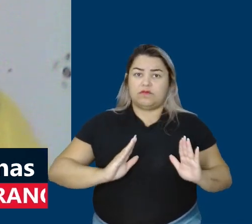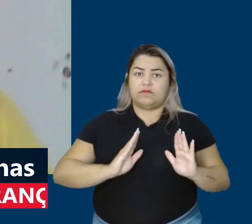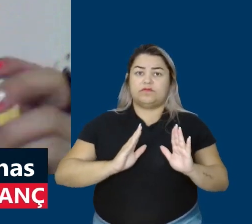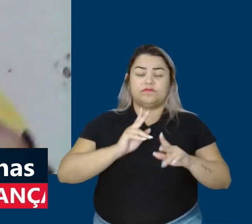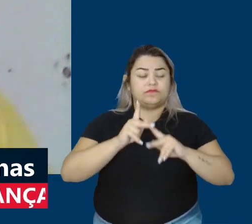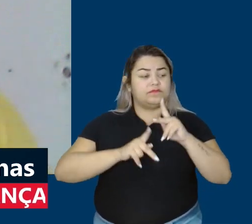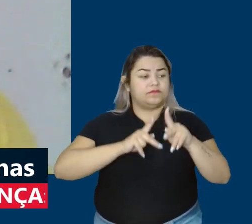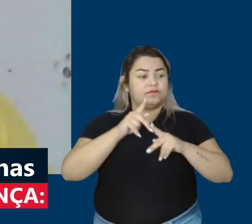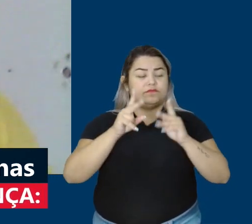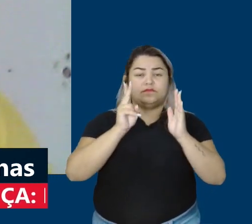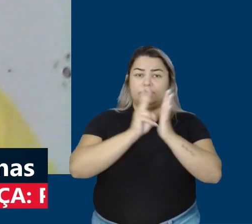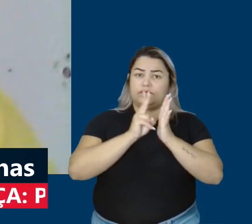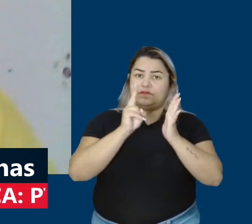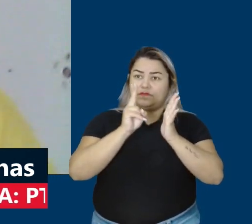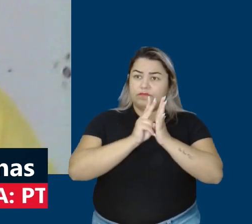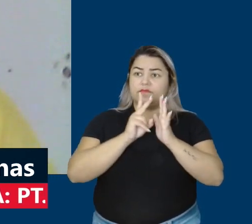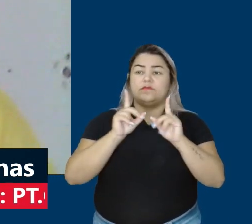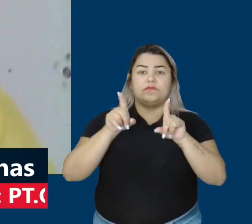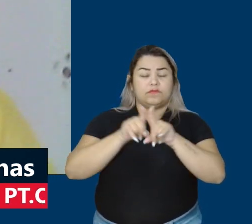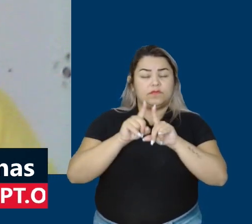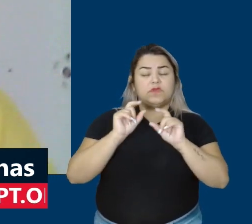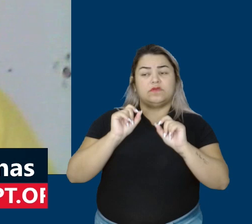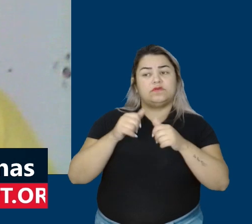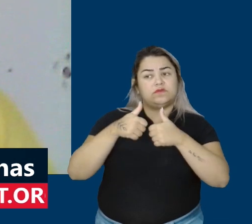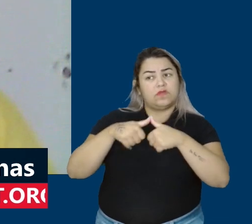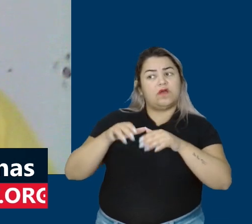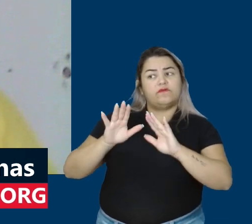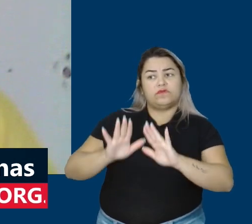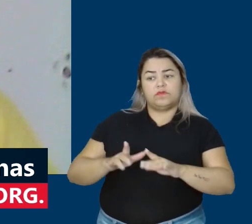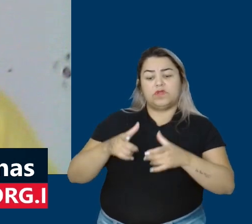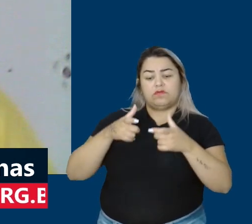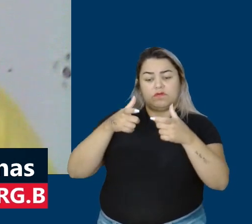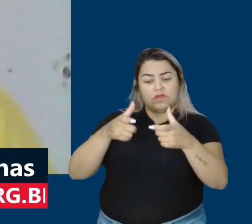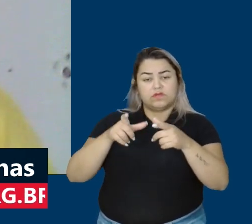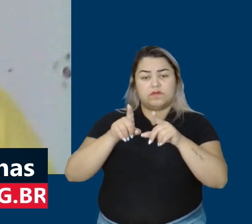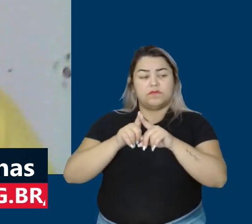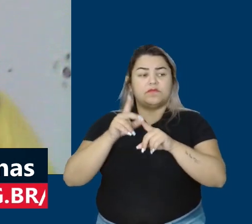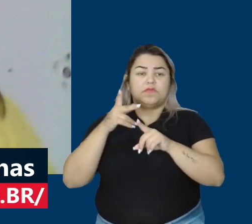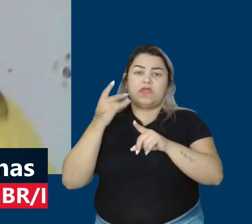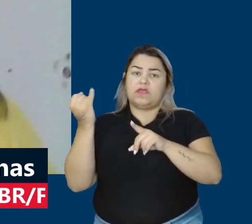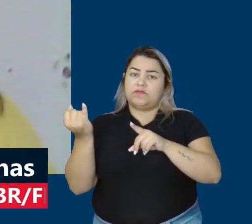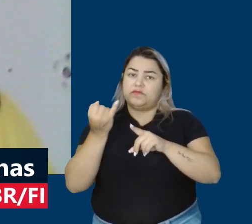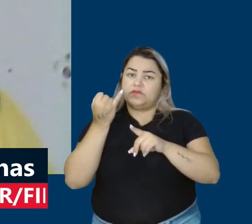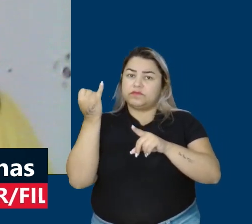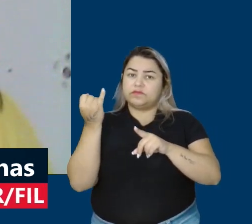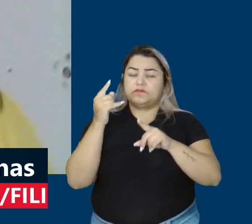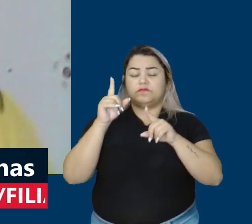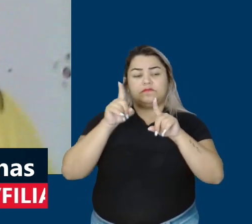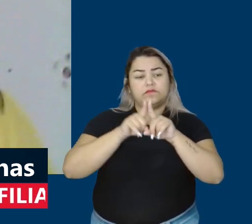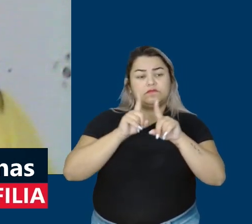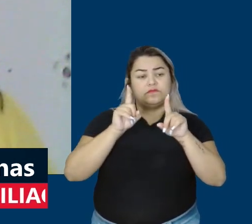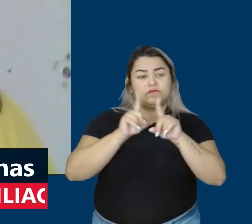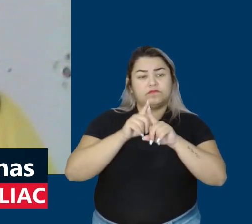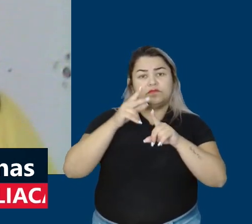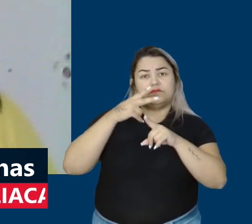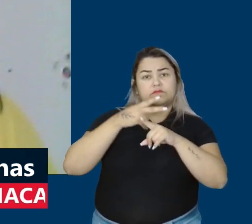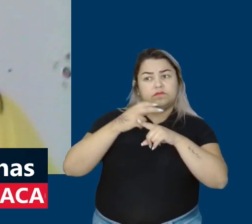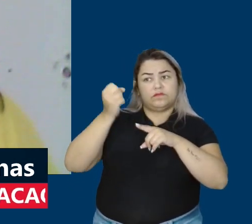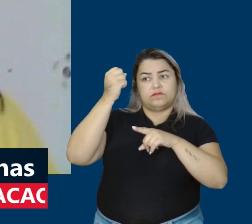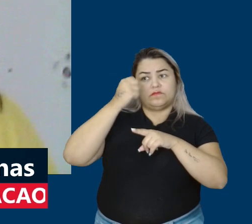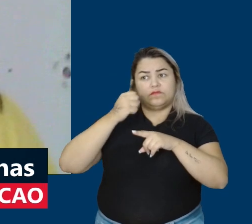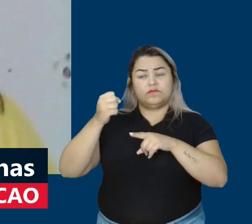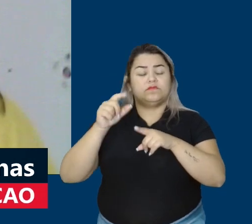indígenas e principalmente os que estavam ali em lugares que para eles são fundamental de ganhar lucro, onde